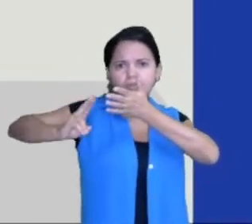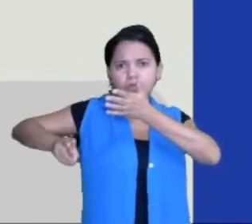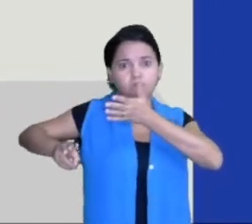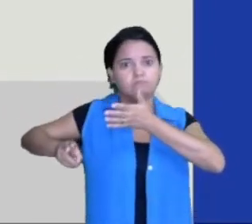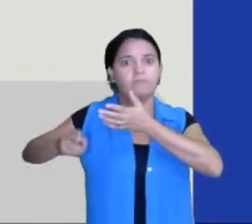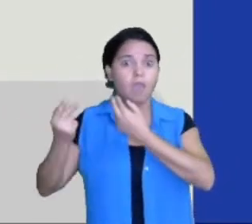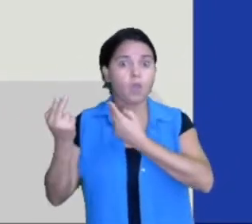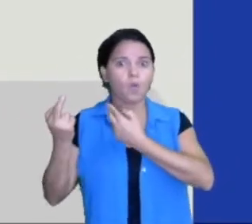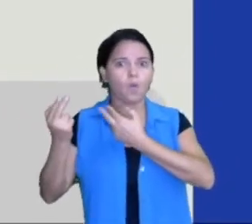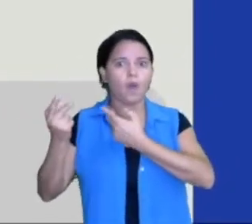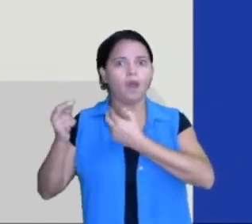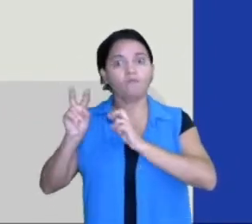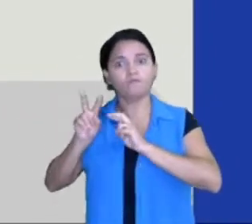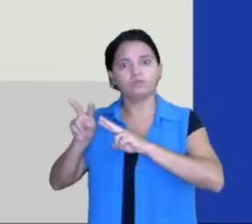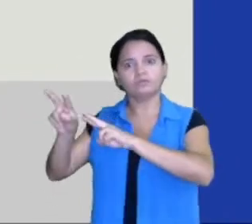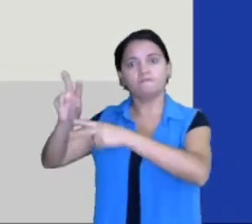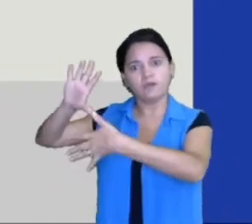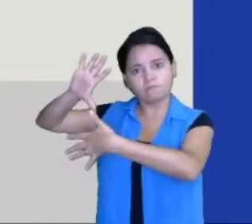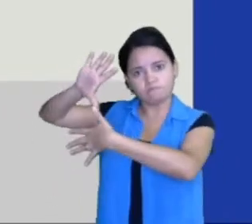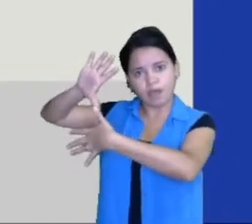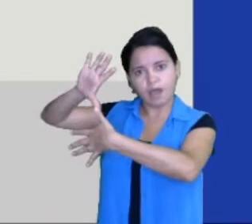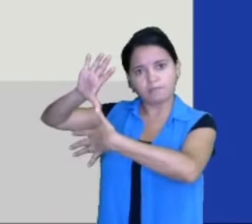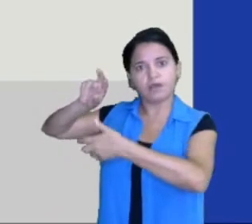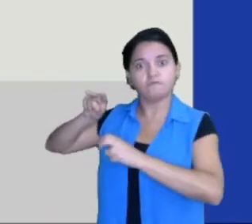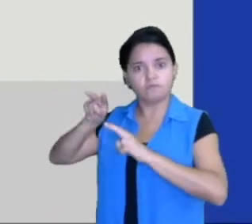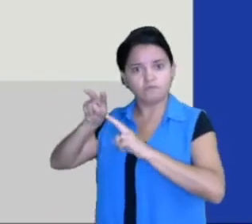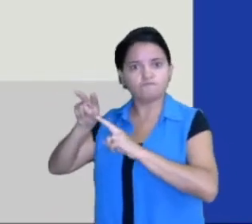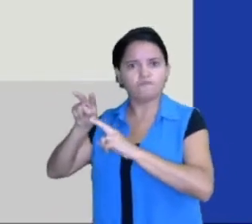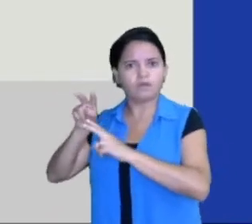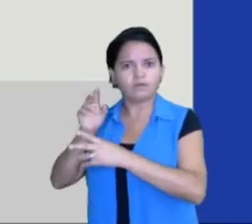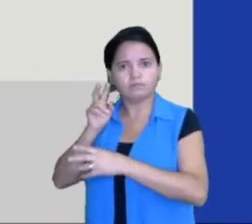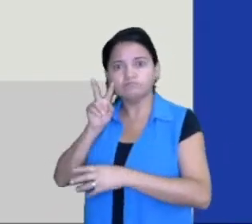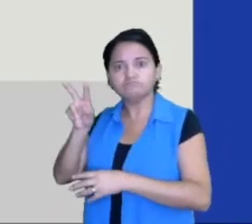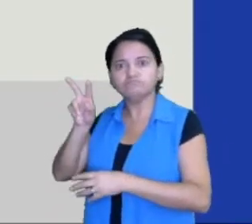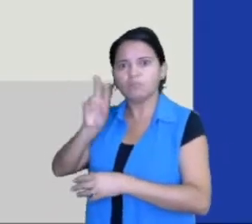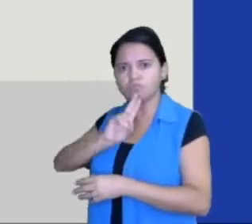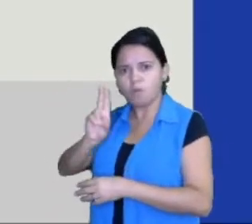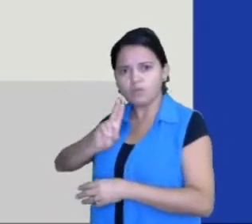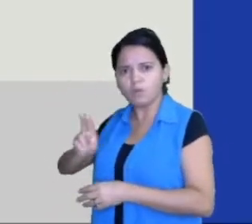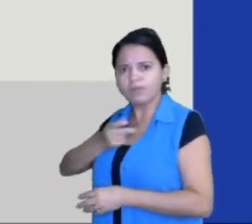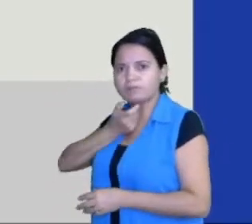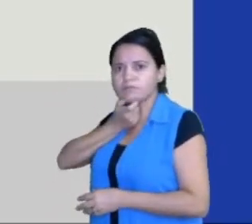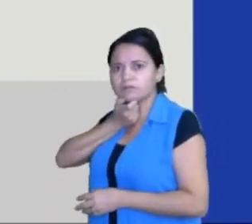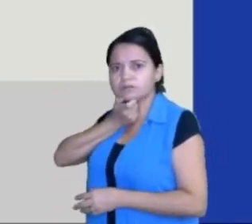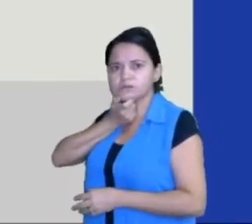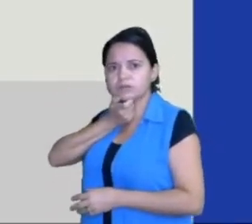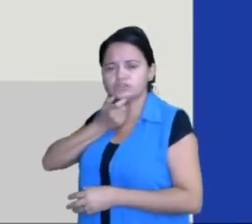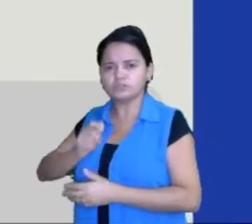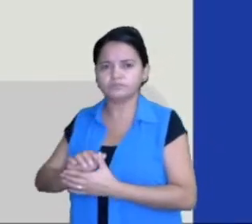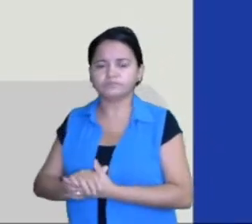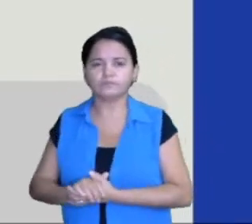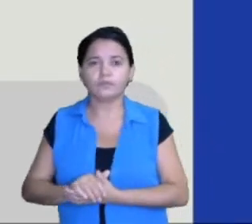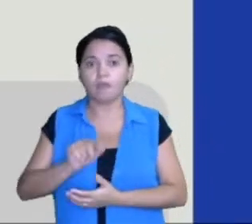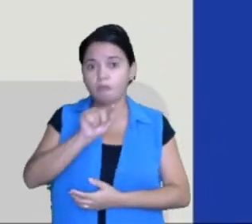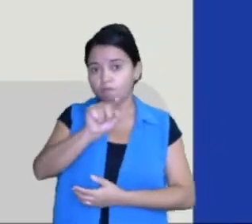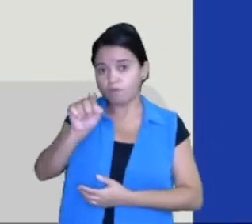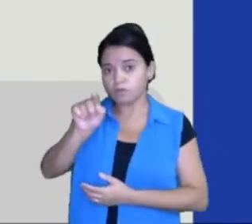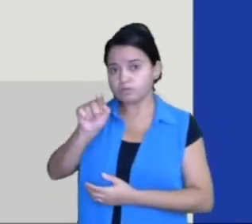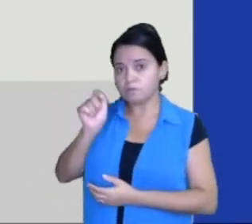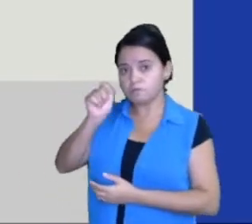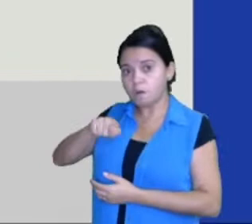mapa, tá bom? É só olhar para essa área aí. Observe bem. Veja que no mapa as colônias